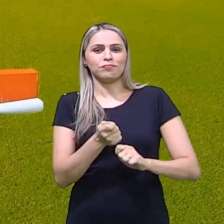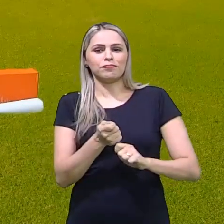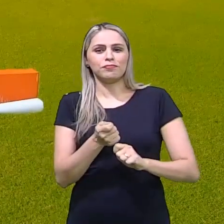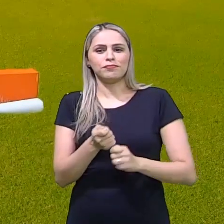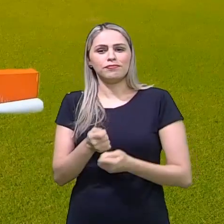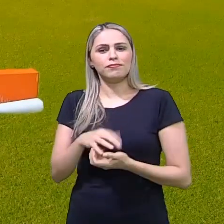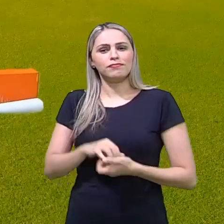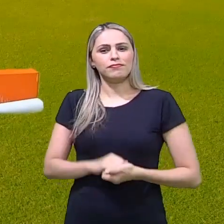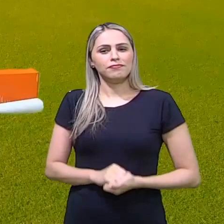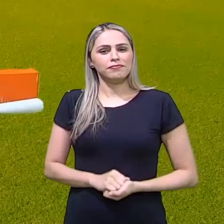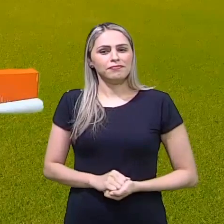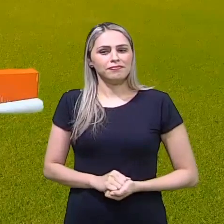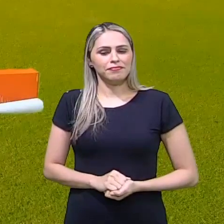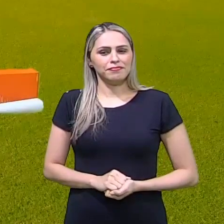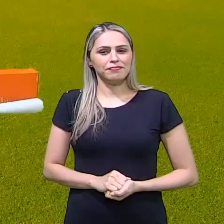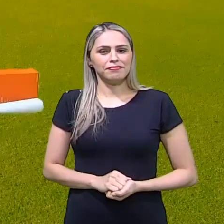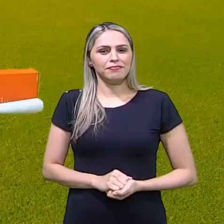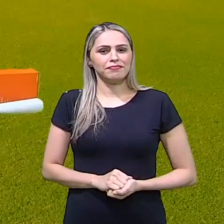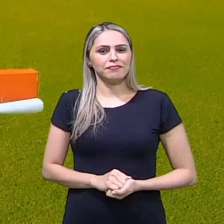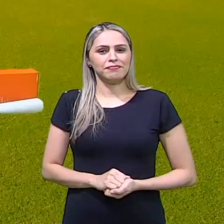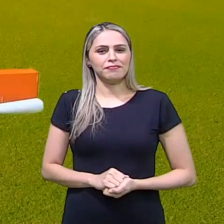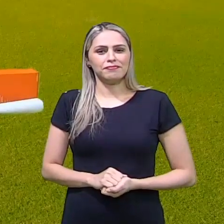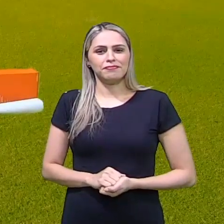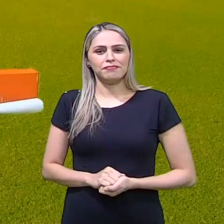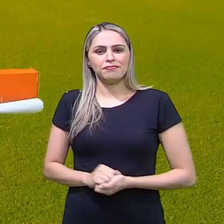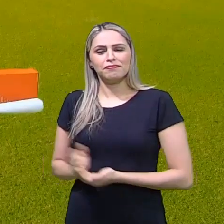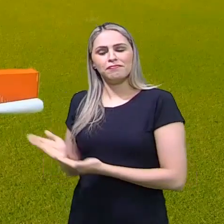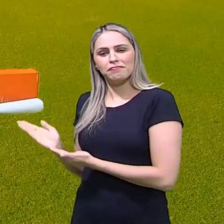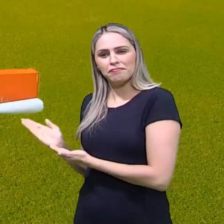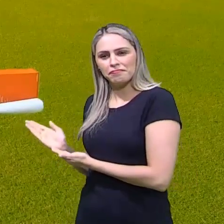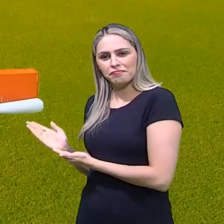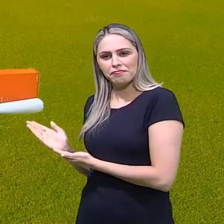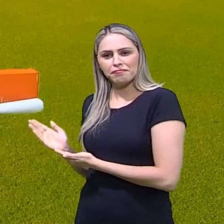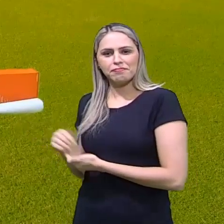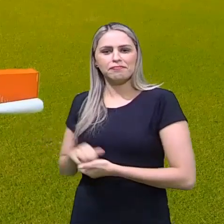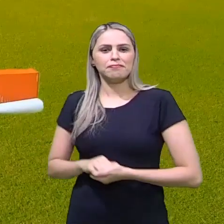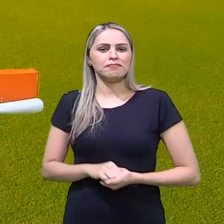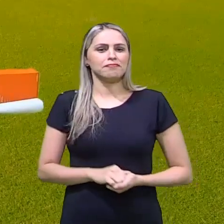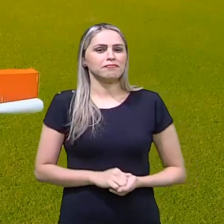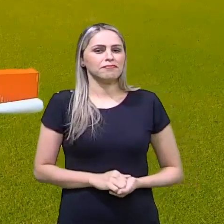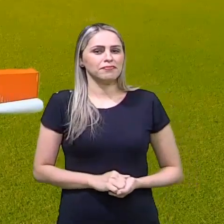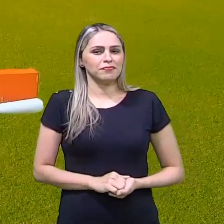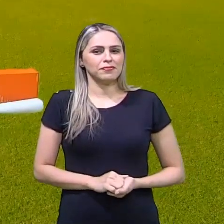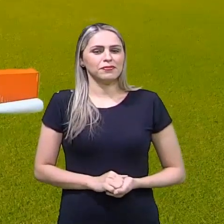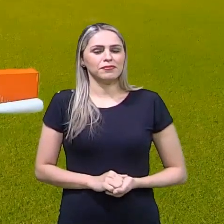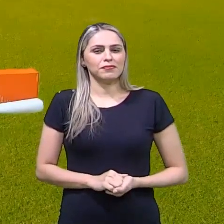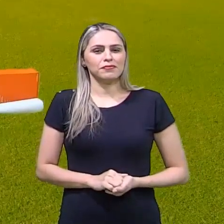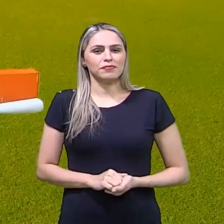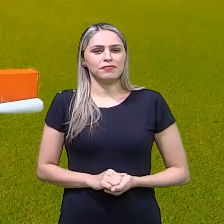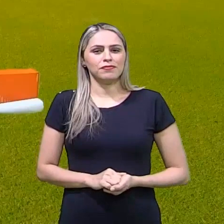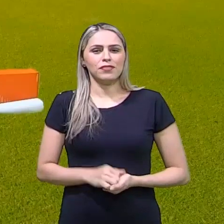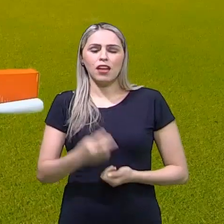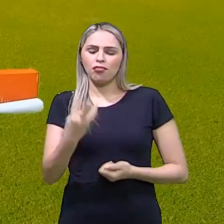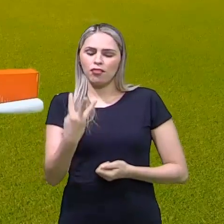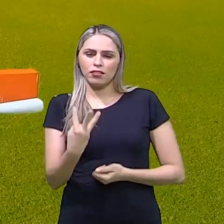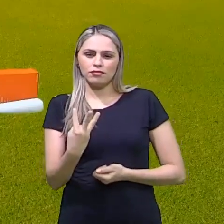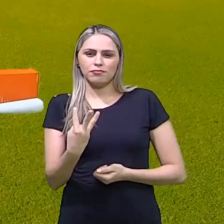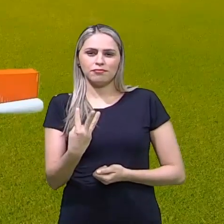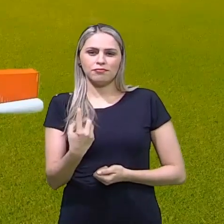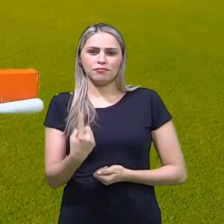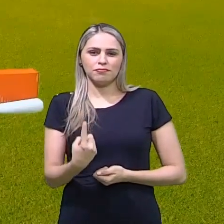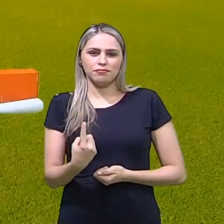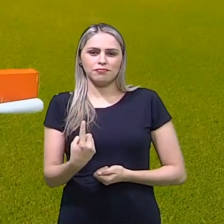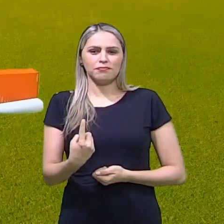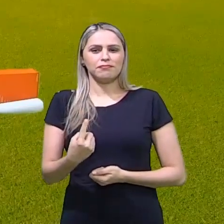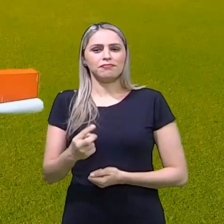imaginar que ele tem um buraquinho e vamos fazer a tacada. Faça tacada. Aí. Muito legal. Mais uma vez. Vamos contar três vezes? Bora.